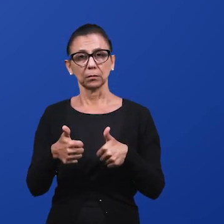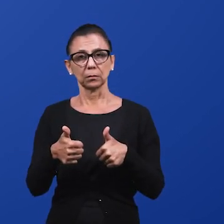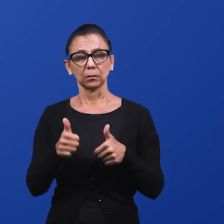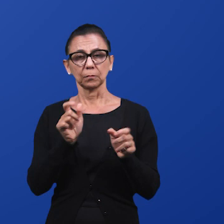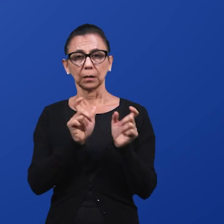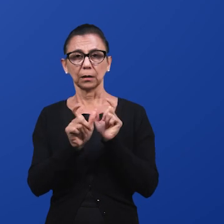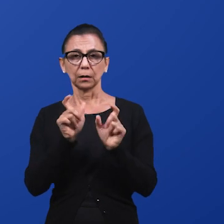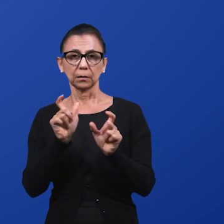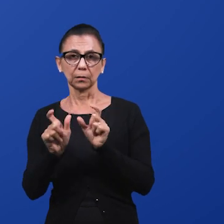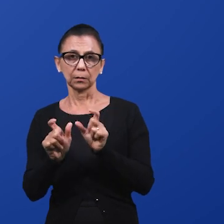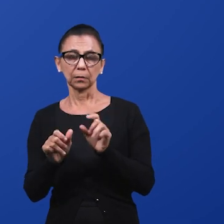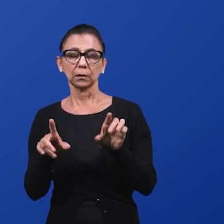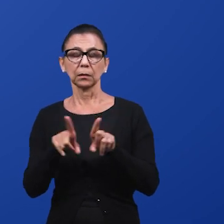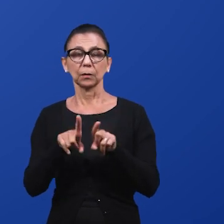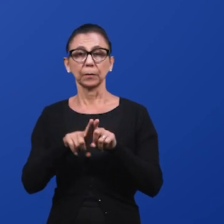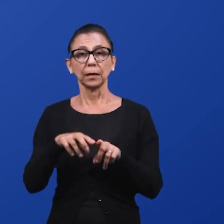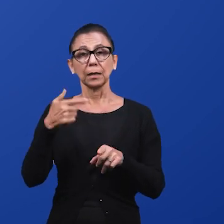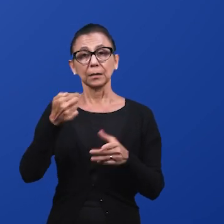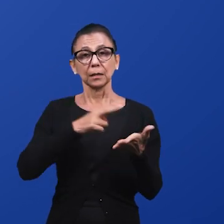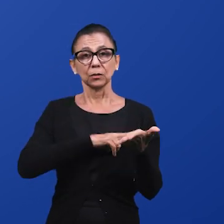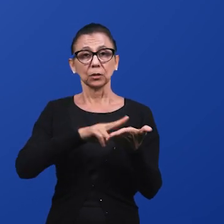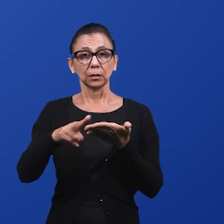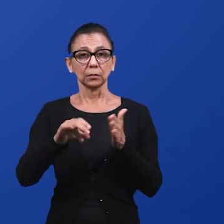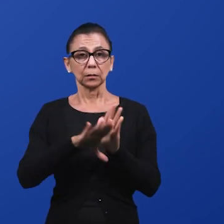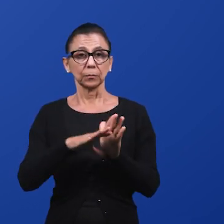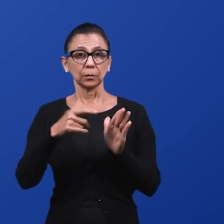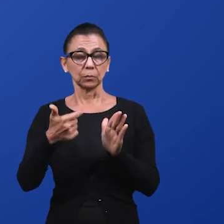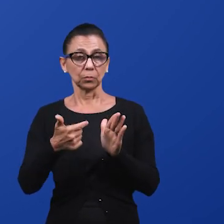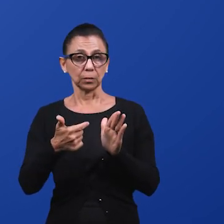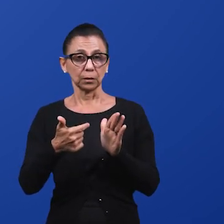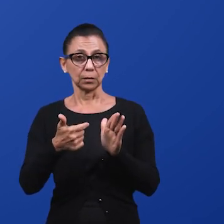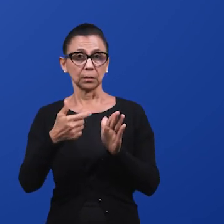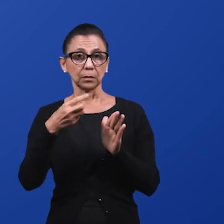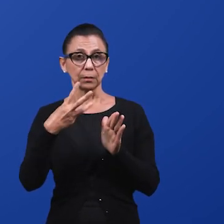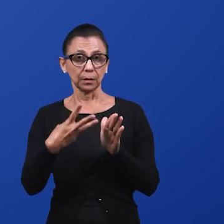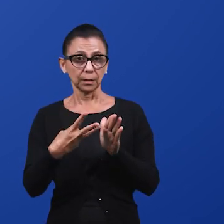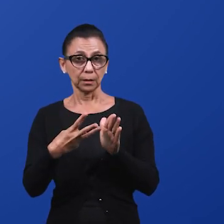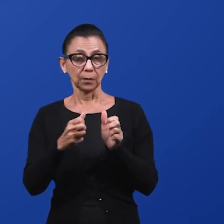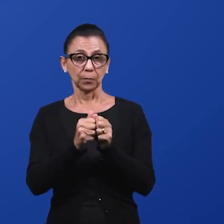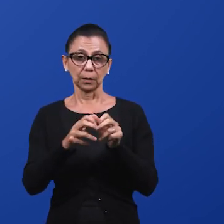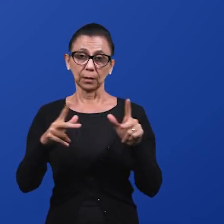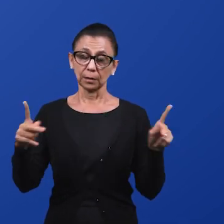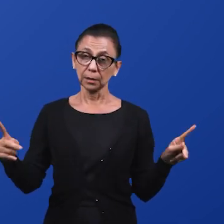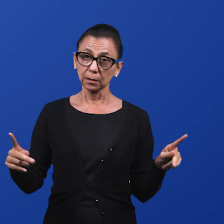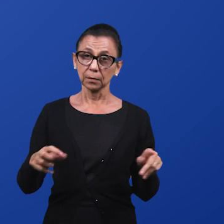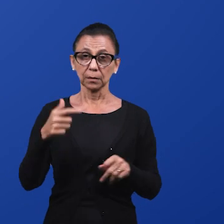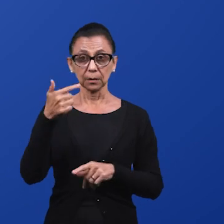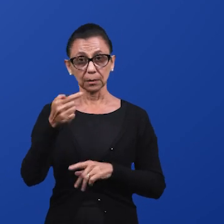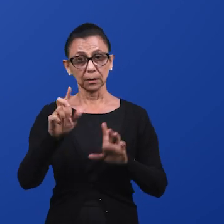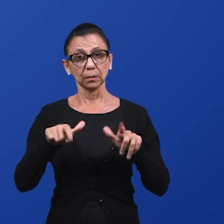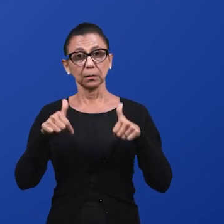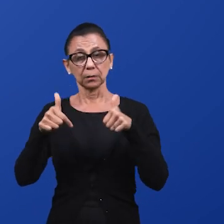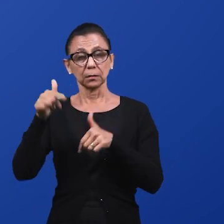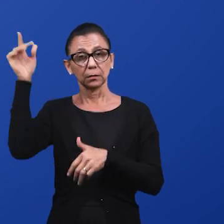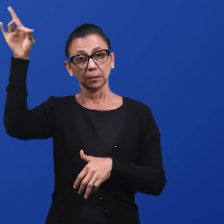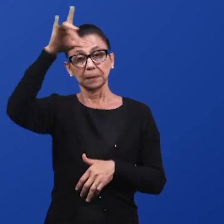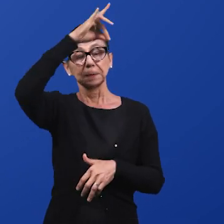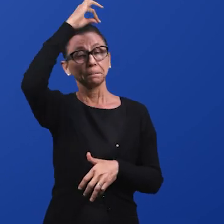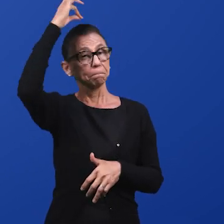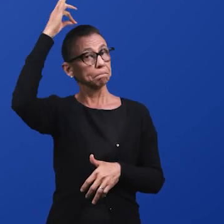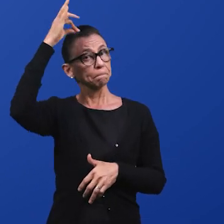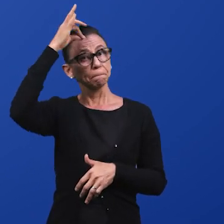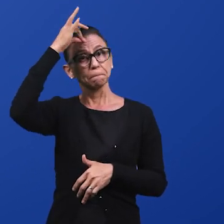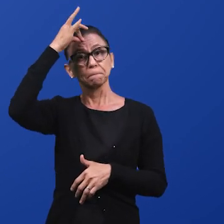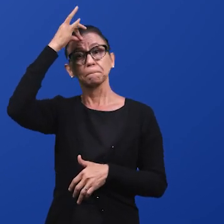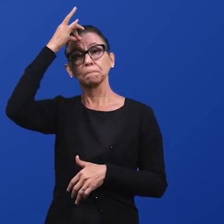de Mateus. Também as 7 cartas que estão no capítulo 2 e 3 de Apocalipse. E as 7 operações